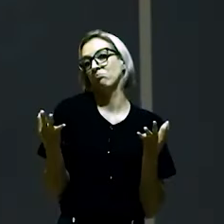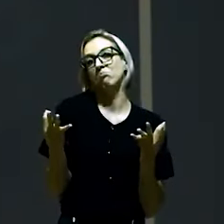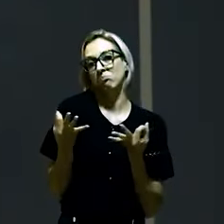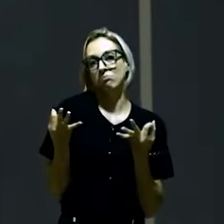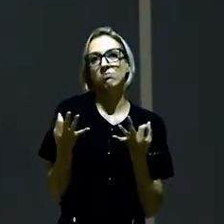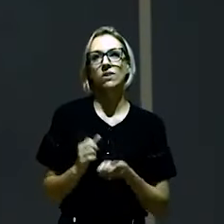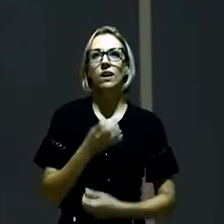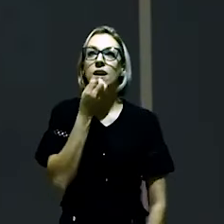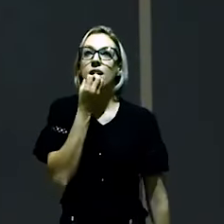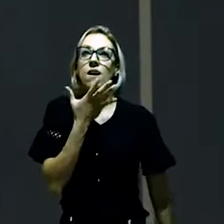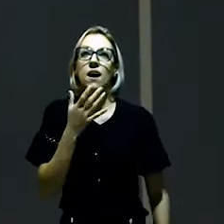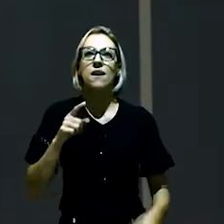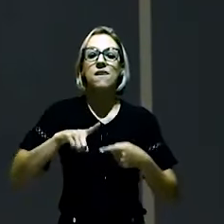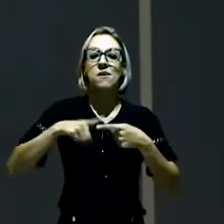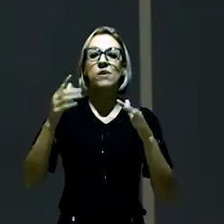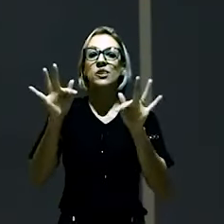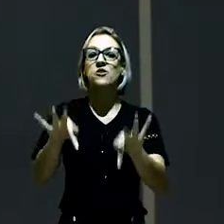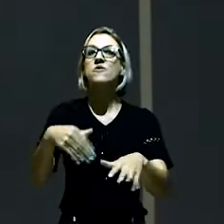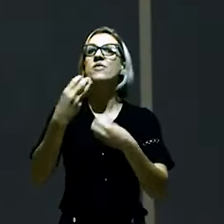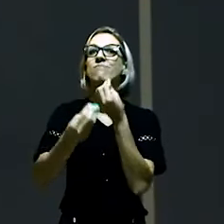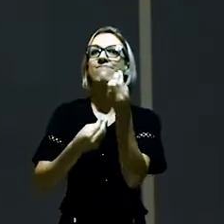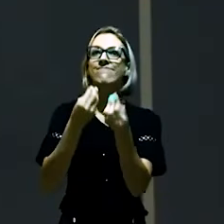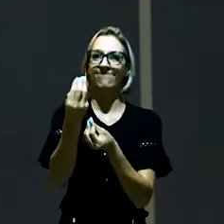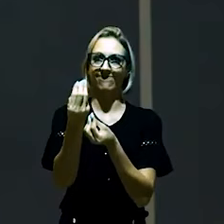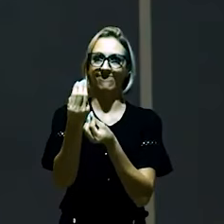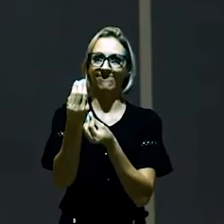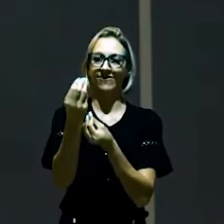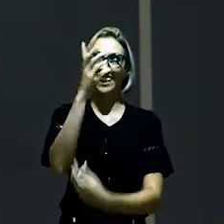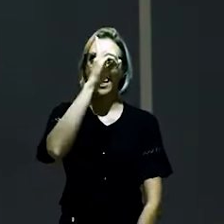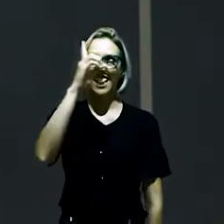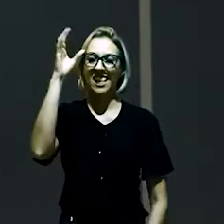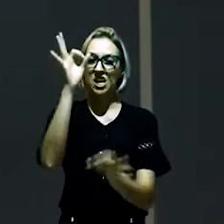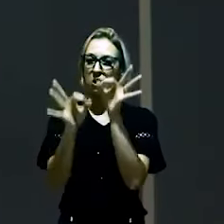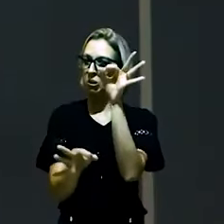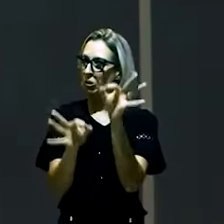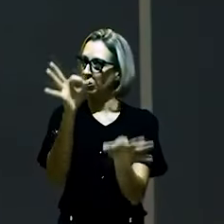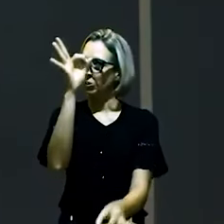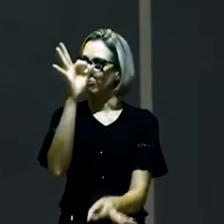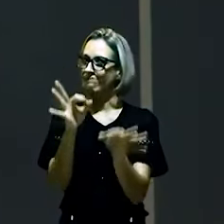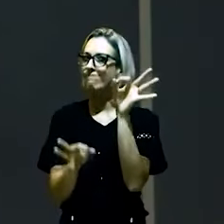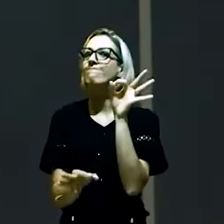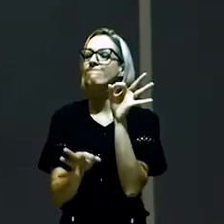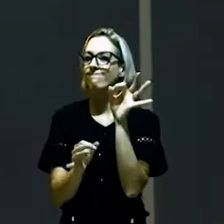mas o final é igual de todos, o final é fracasso.